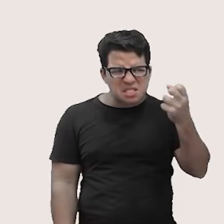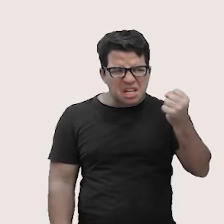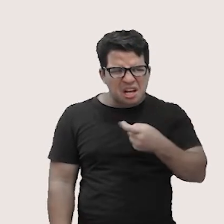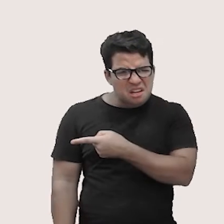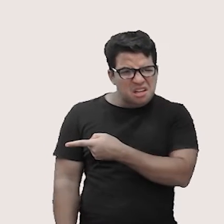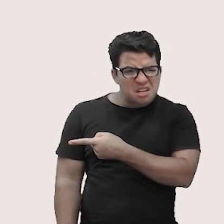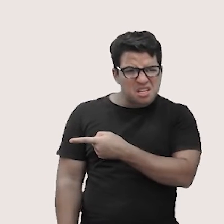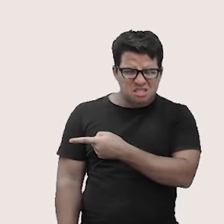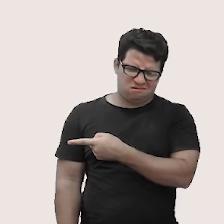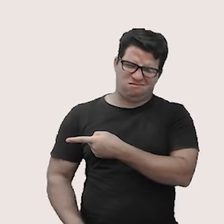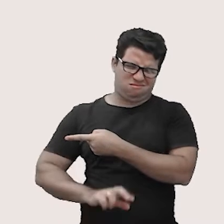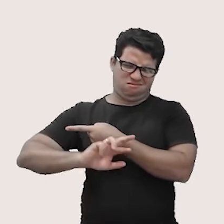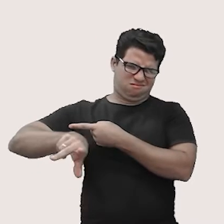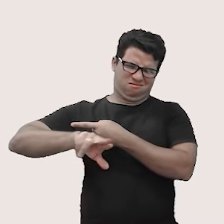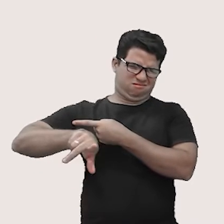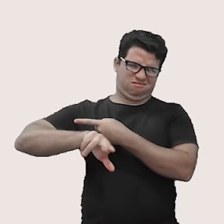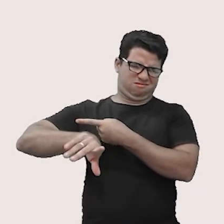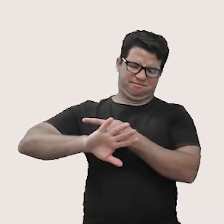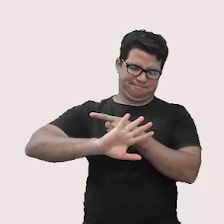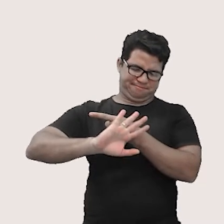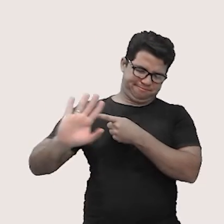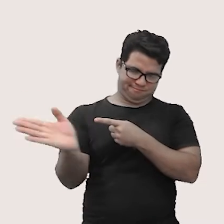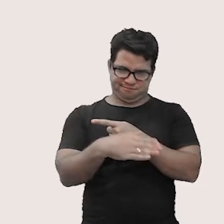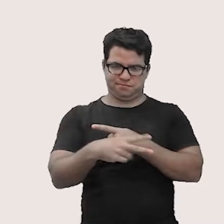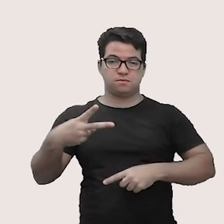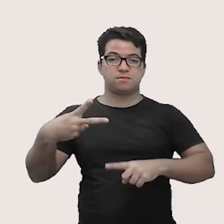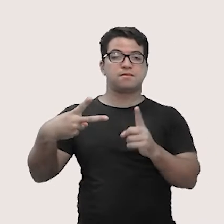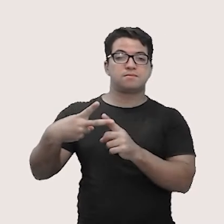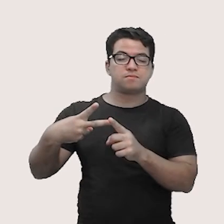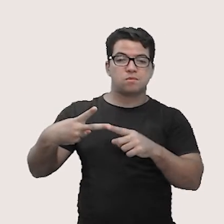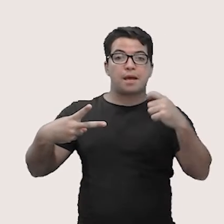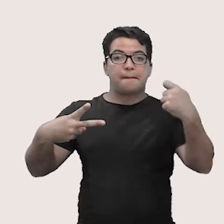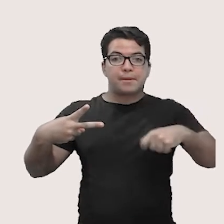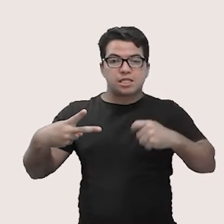aposentadoria? Não. Amadureça precocemente,